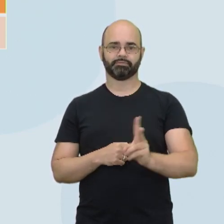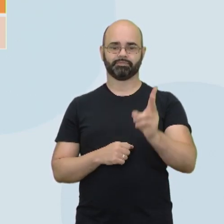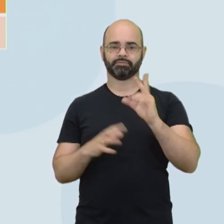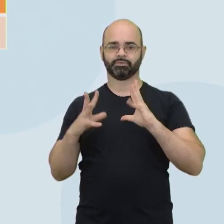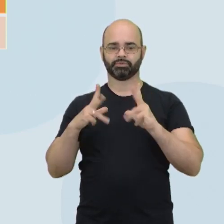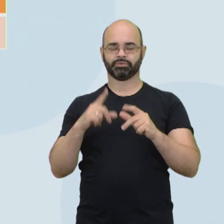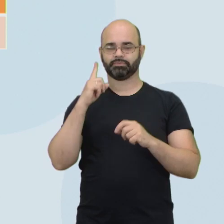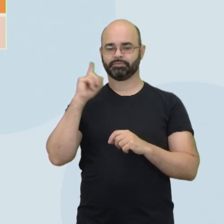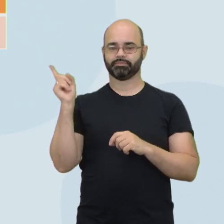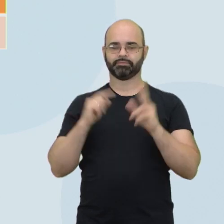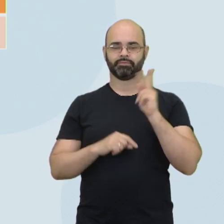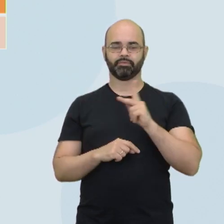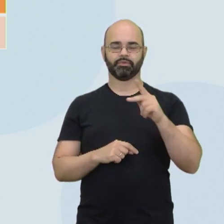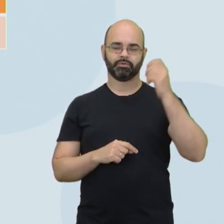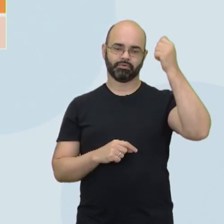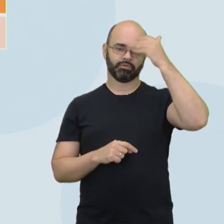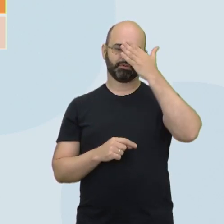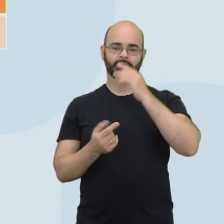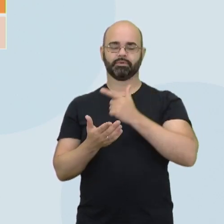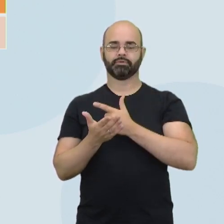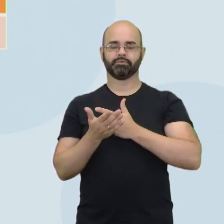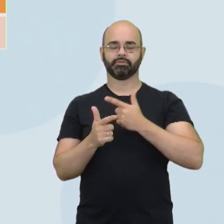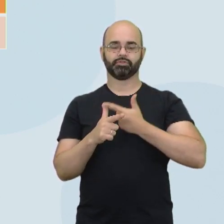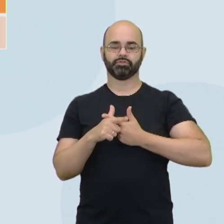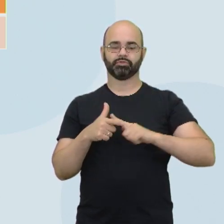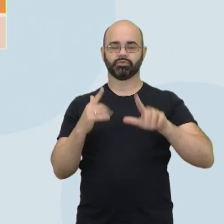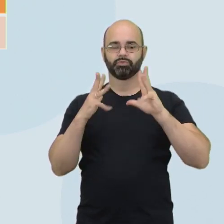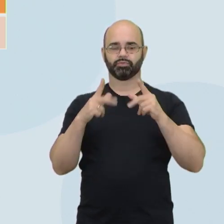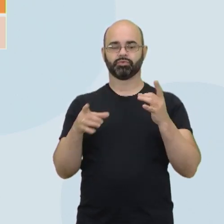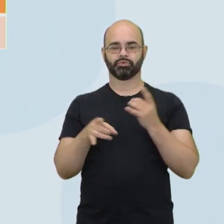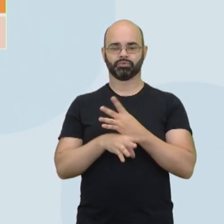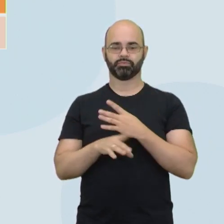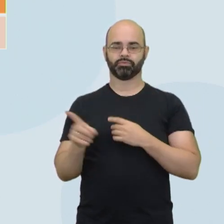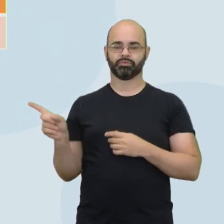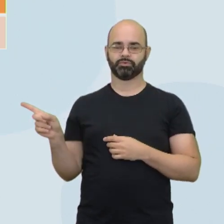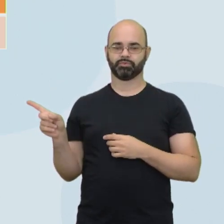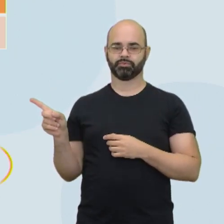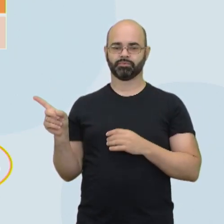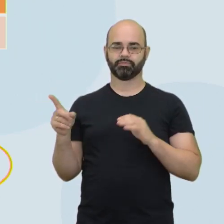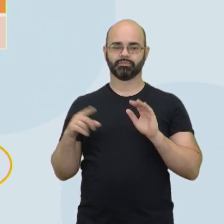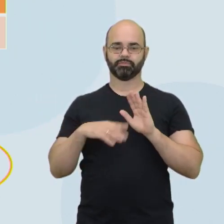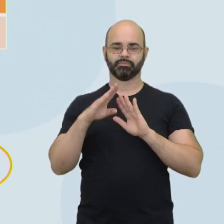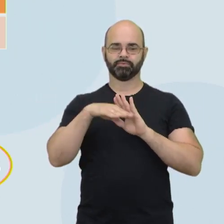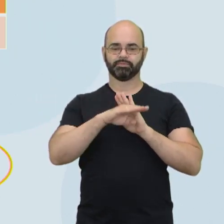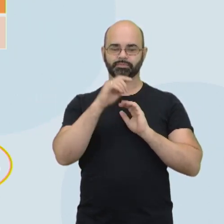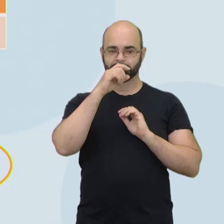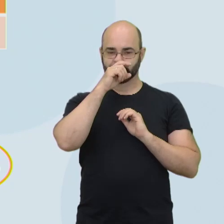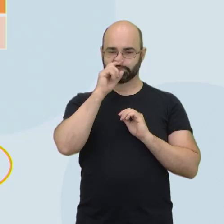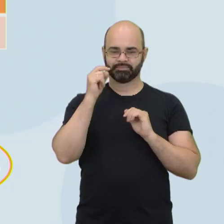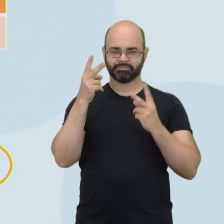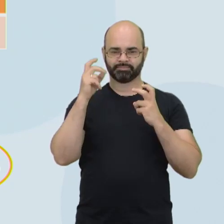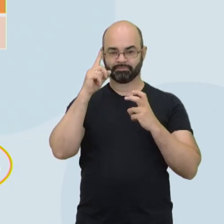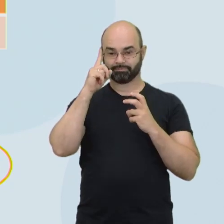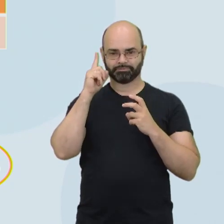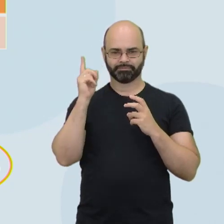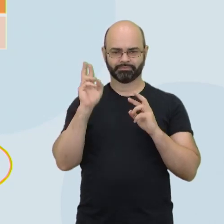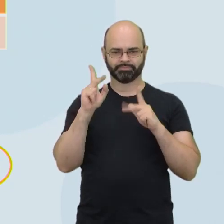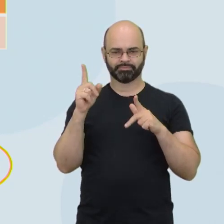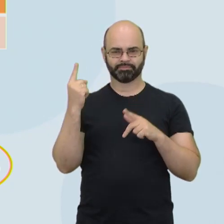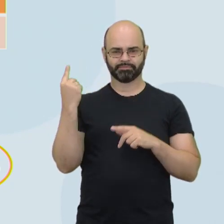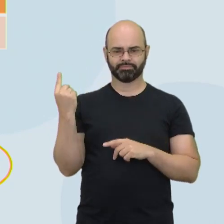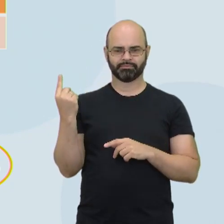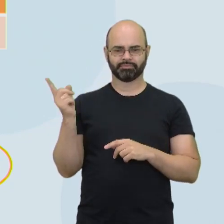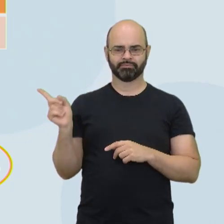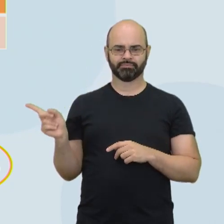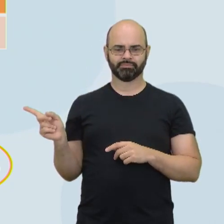O professor Osmar colocou aqui as divisões, ó. E aí tem uma variação aí que não é, ó, dá uma observada, Tony.